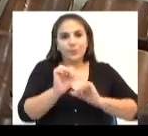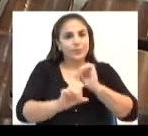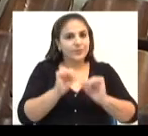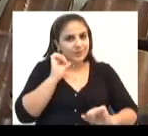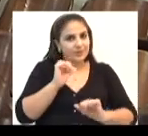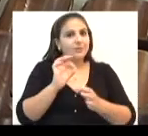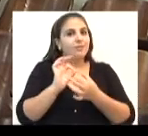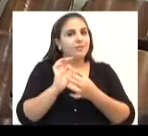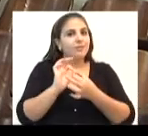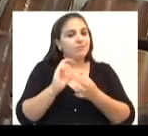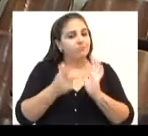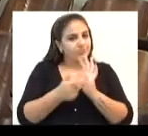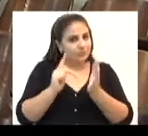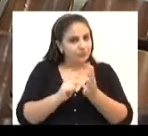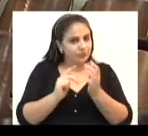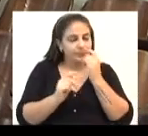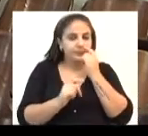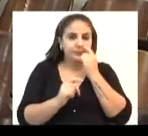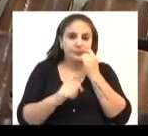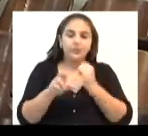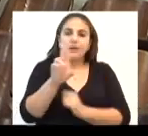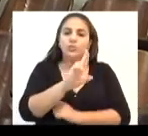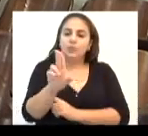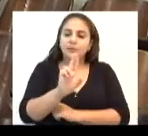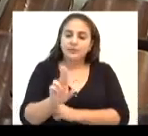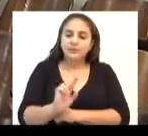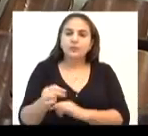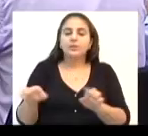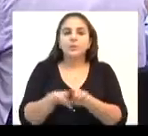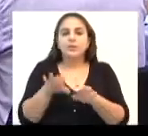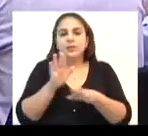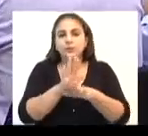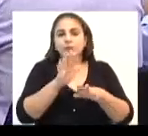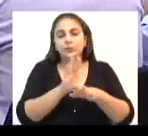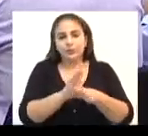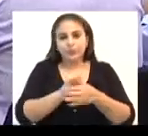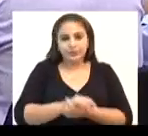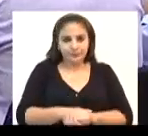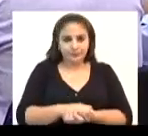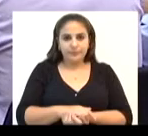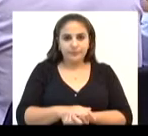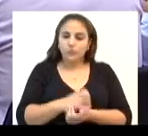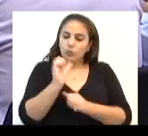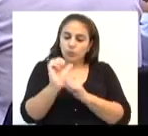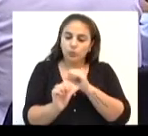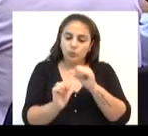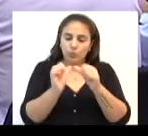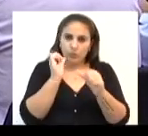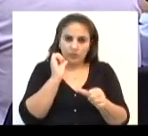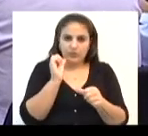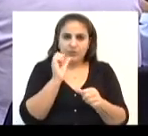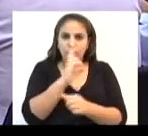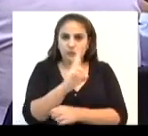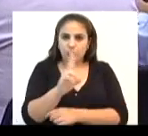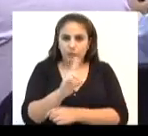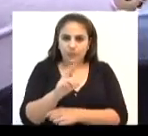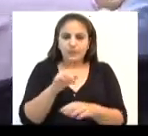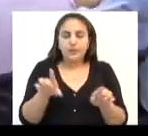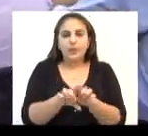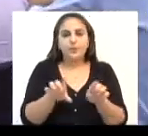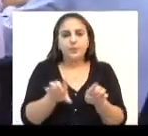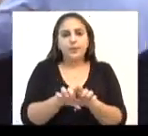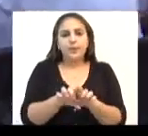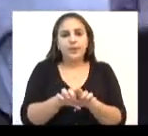bem significativas, tanto na denominação quanto nas atribuições. Então, de repente, trocando a denominação e as atribuições, talvez